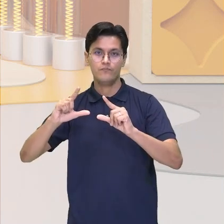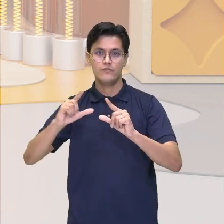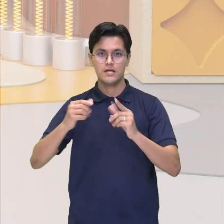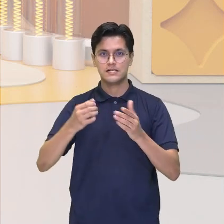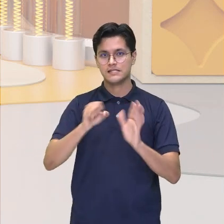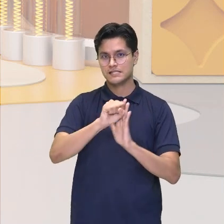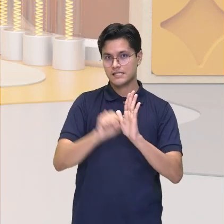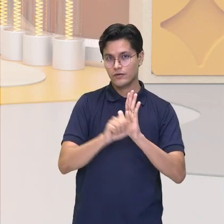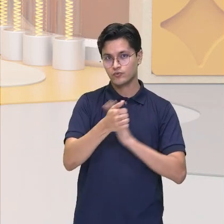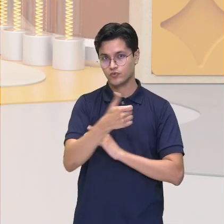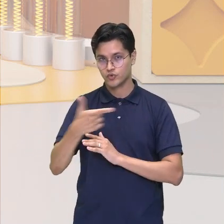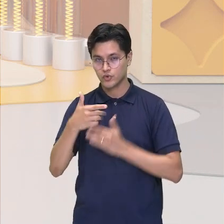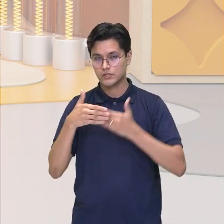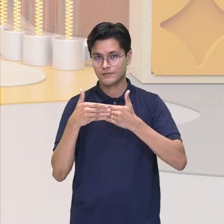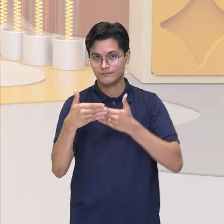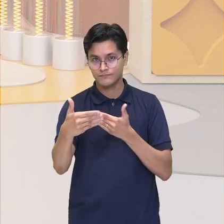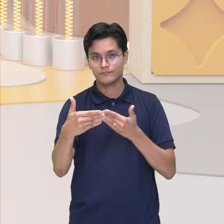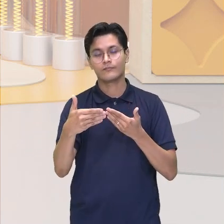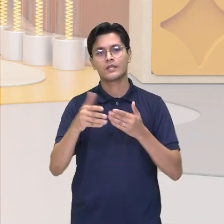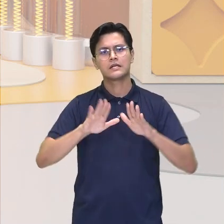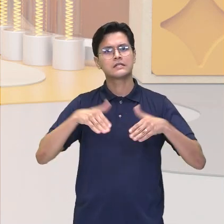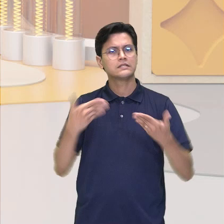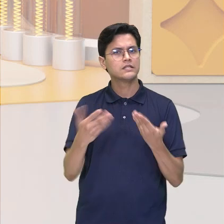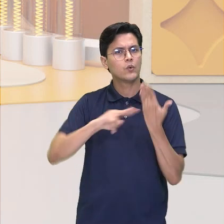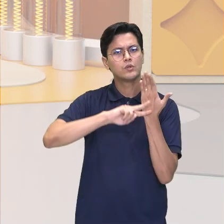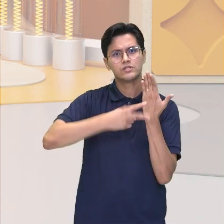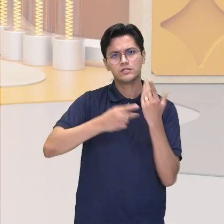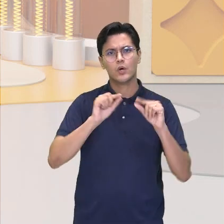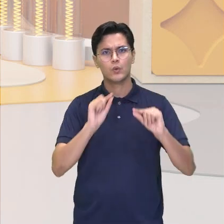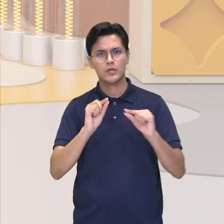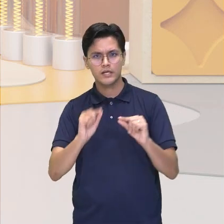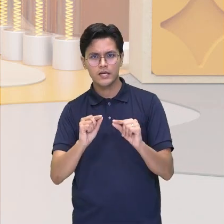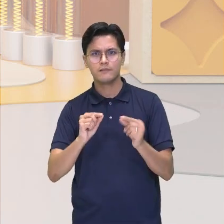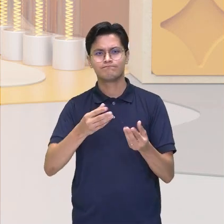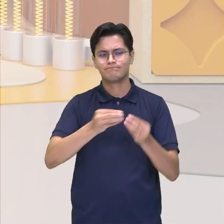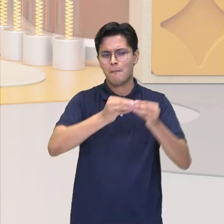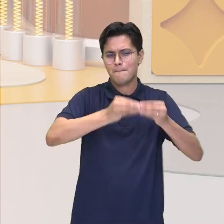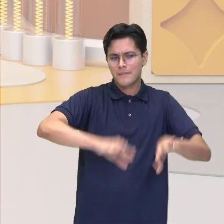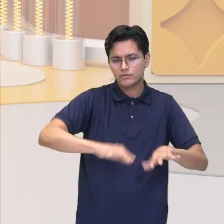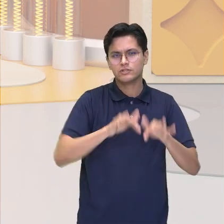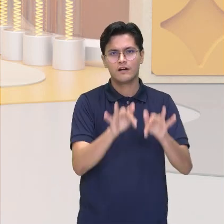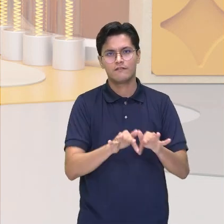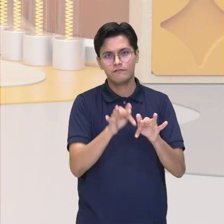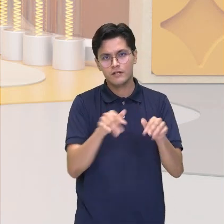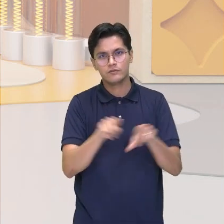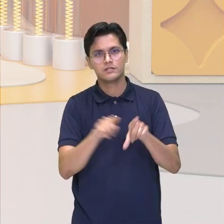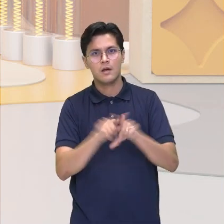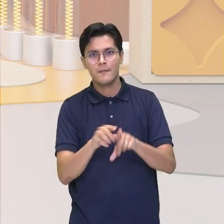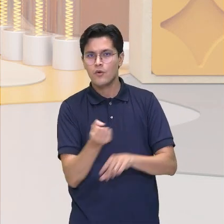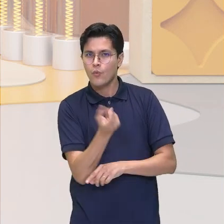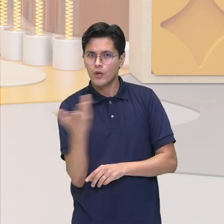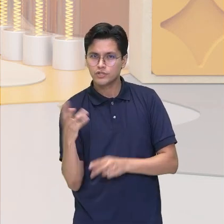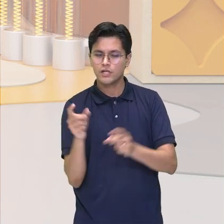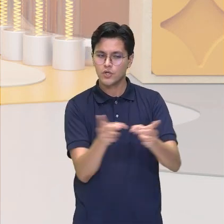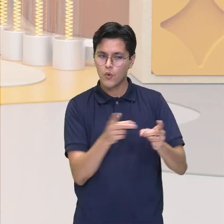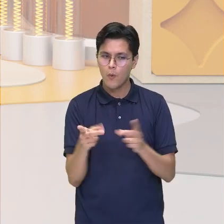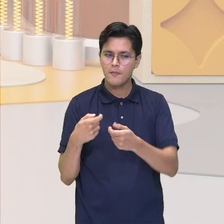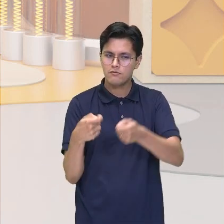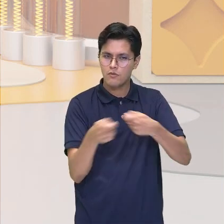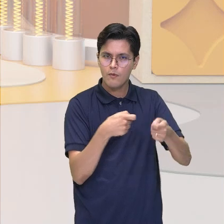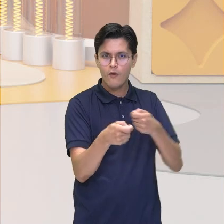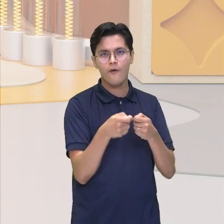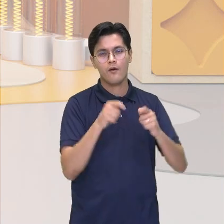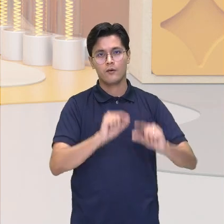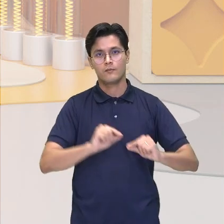certo desequilíbrio ali nos feudos, vai haver um aumento do comércio, um crescimento das cidades, as cidades